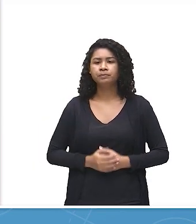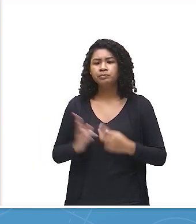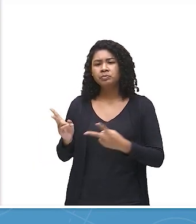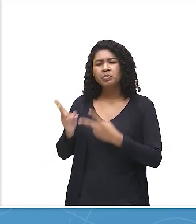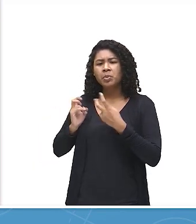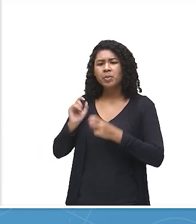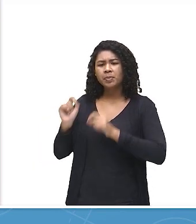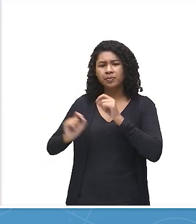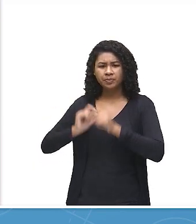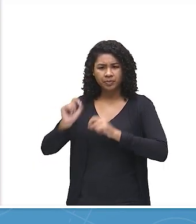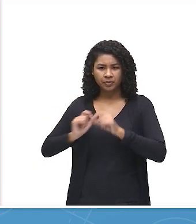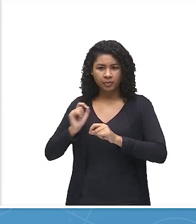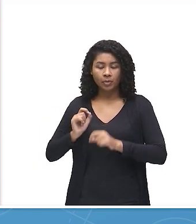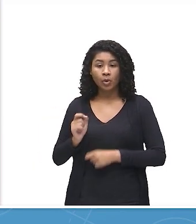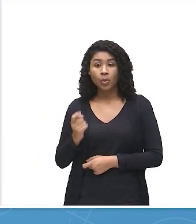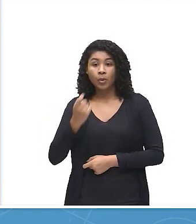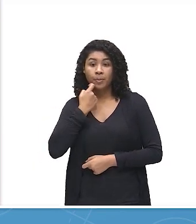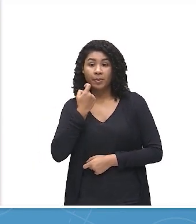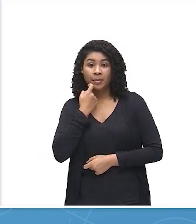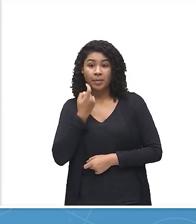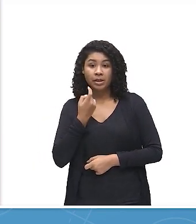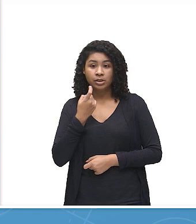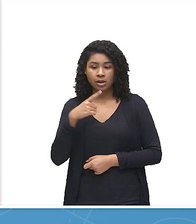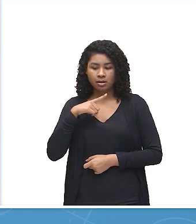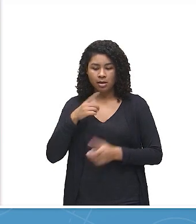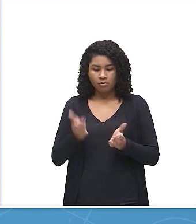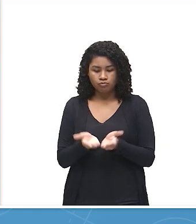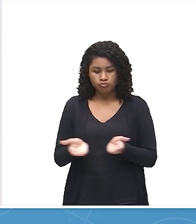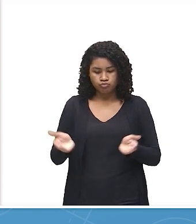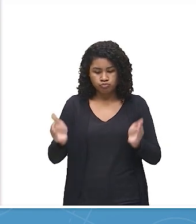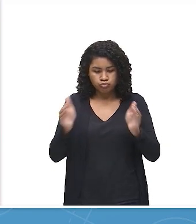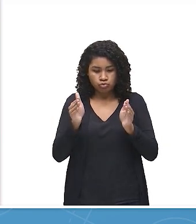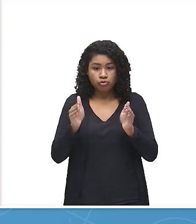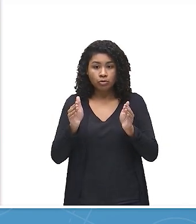observem que eu tenho aqui fish.